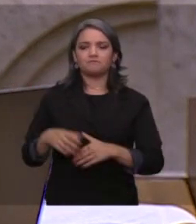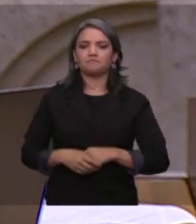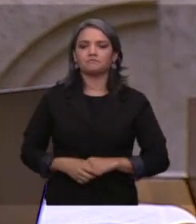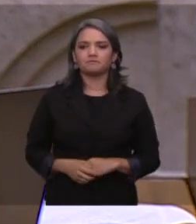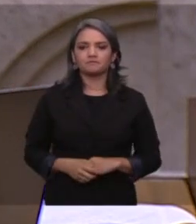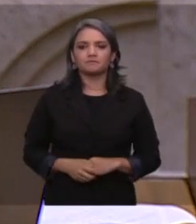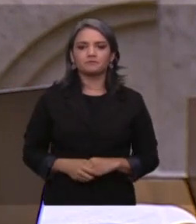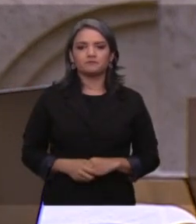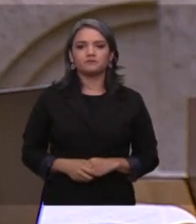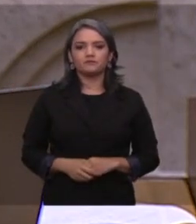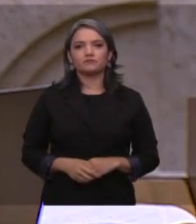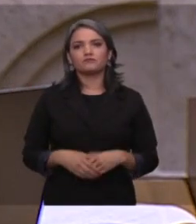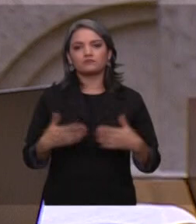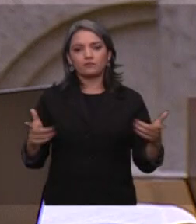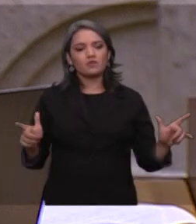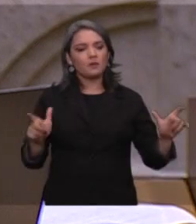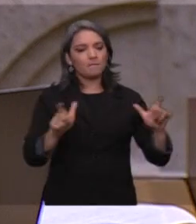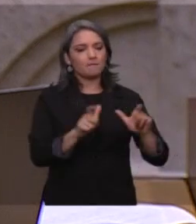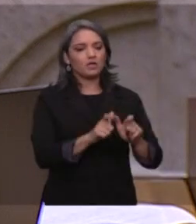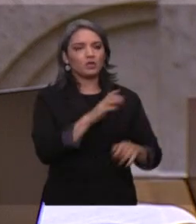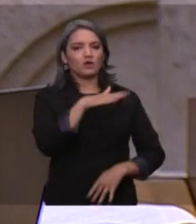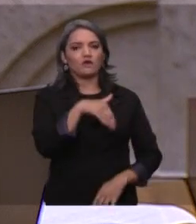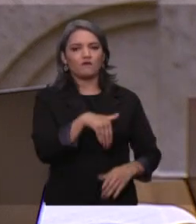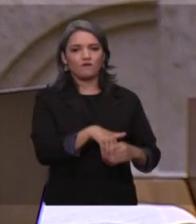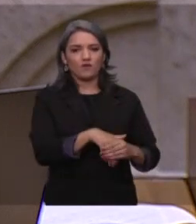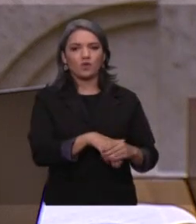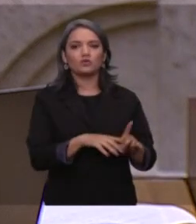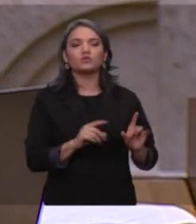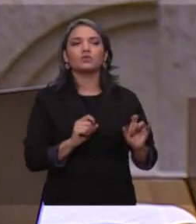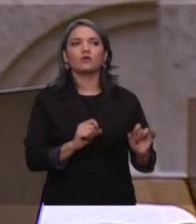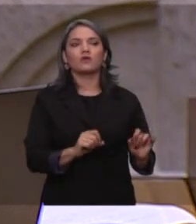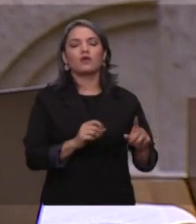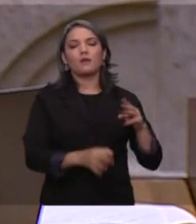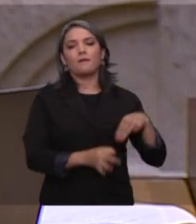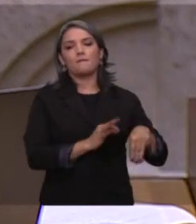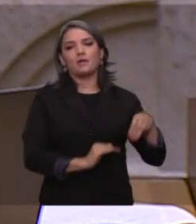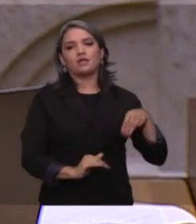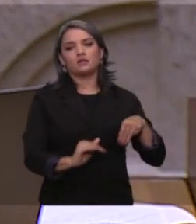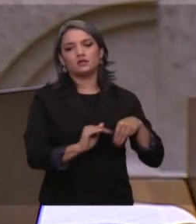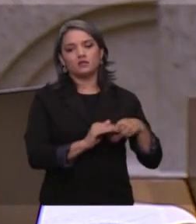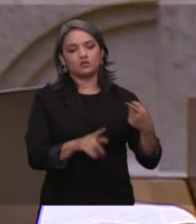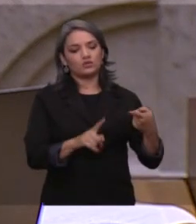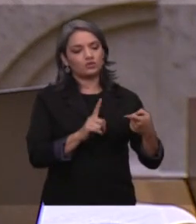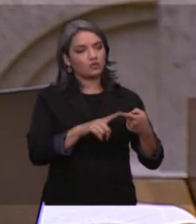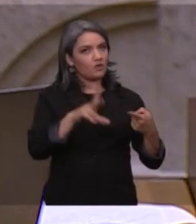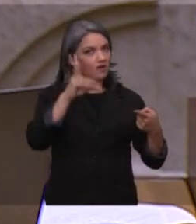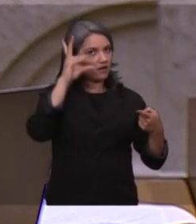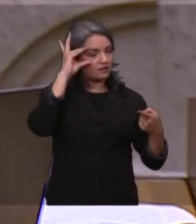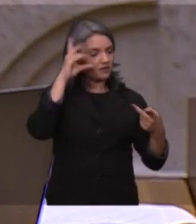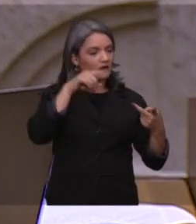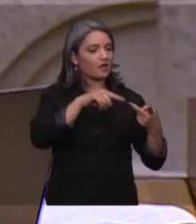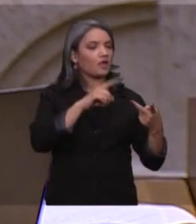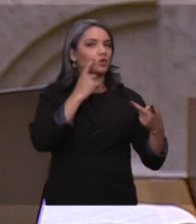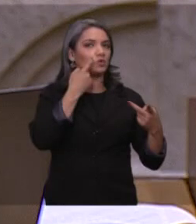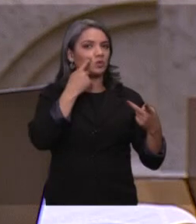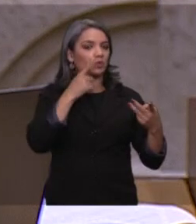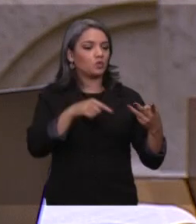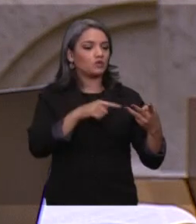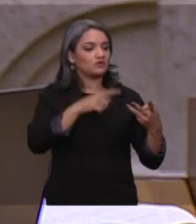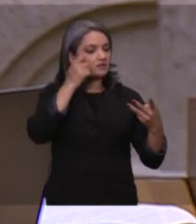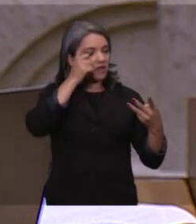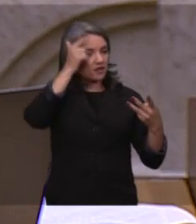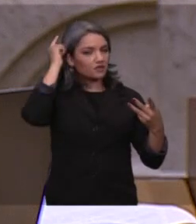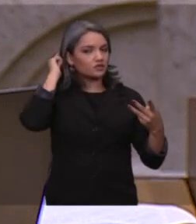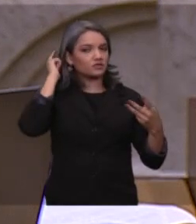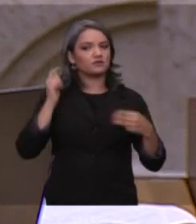brasileiro. Vencidos quanto a esta parte final, os ministros André Mendonça, Cássio Nunes Marques e